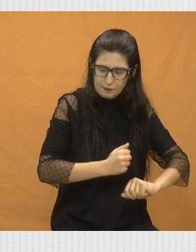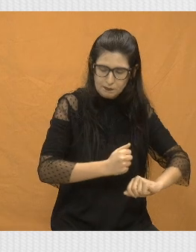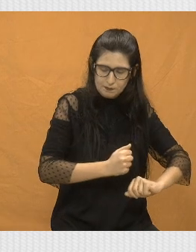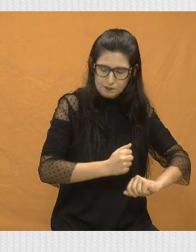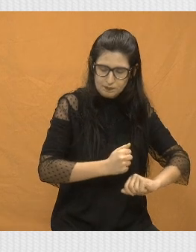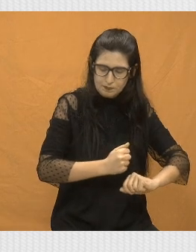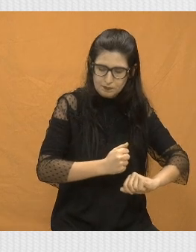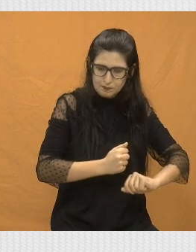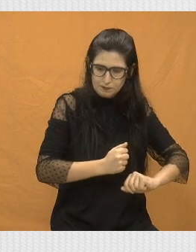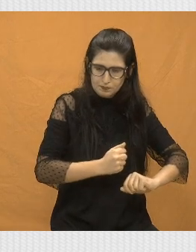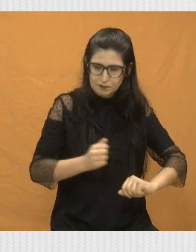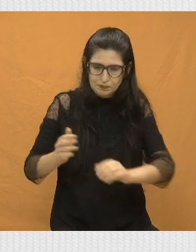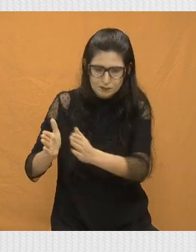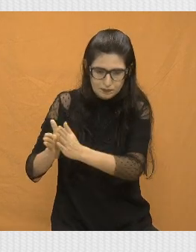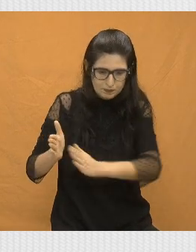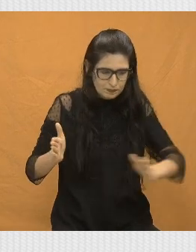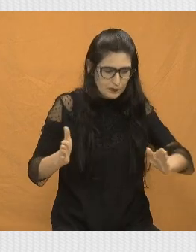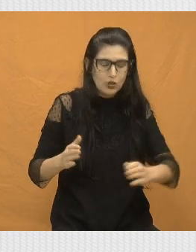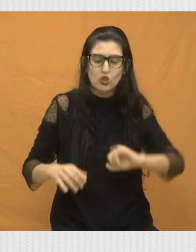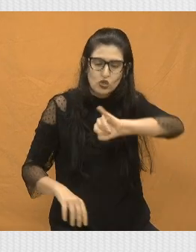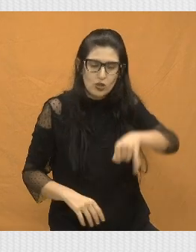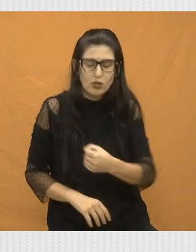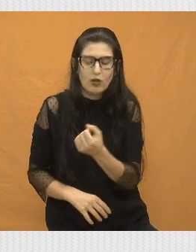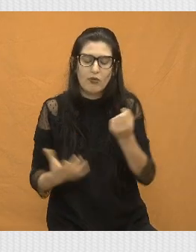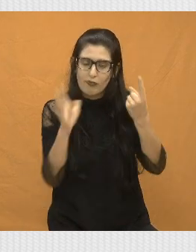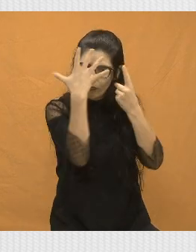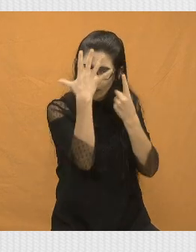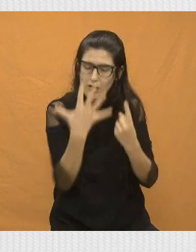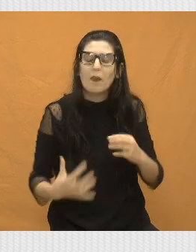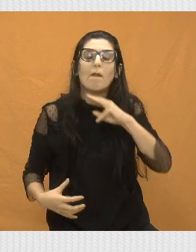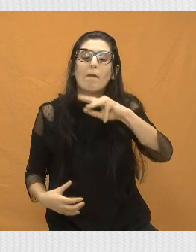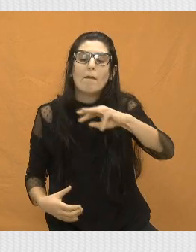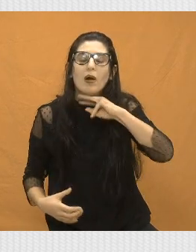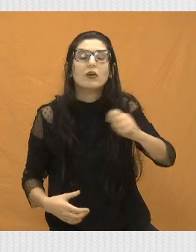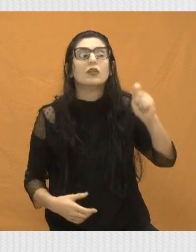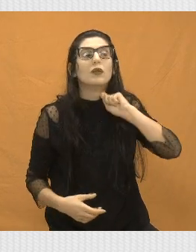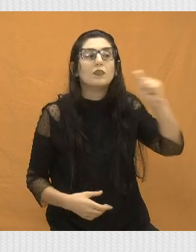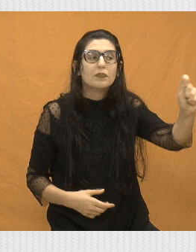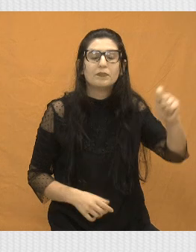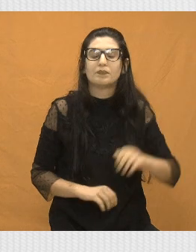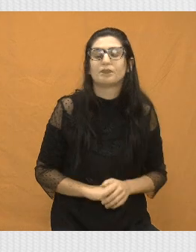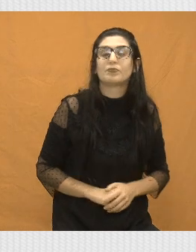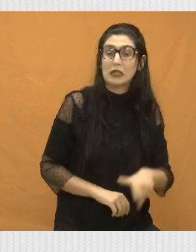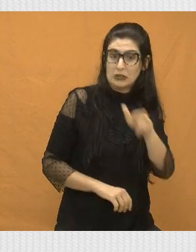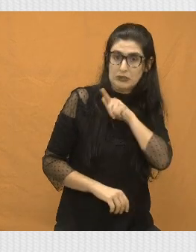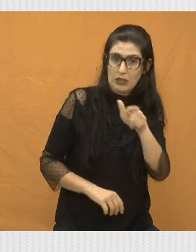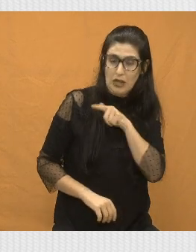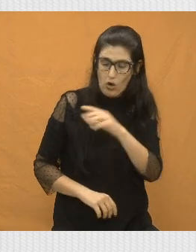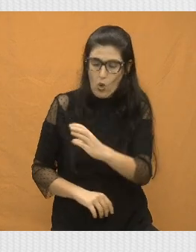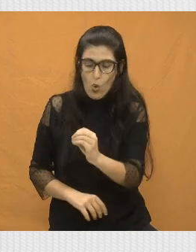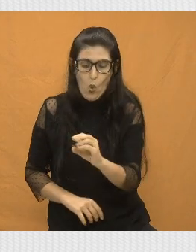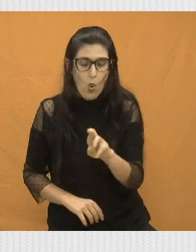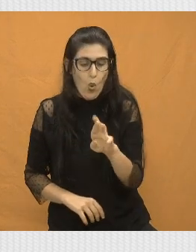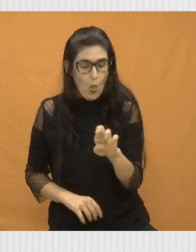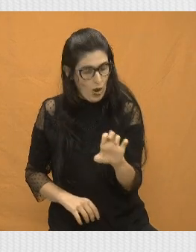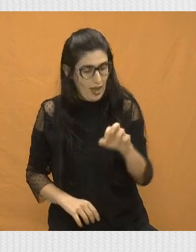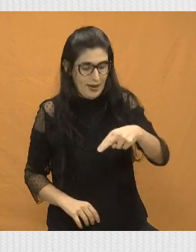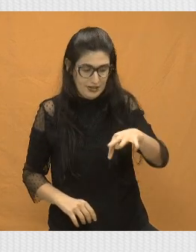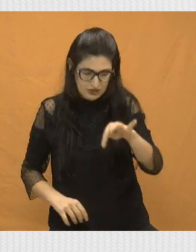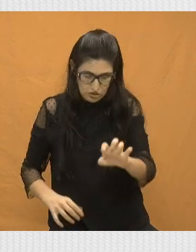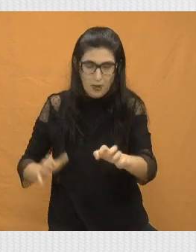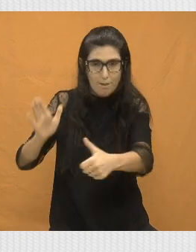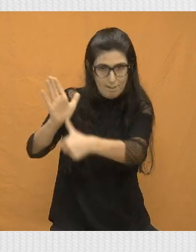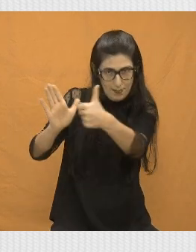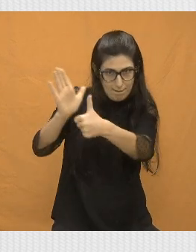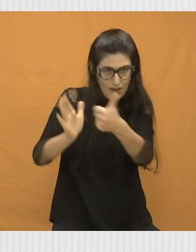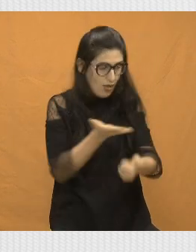primeiro quadrimestre de 2019. Temos aqui a receita corrente. Essa primeira linha, como vocês